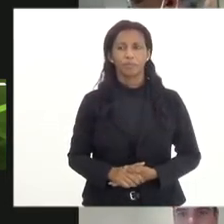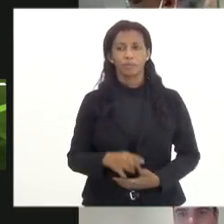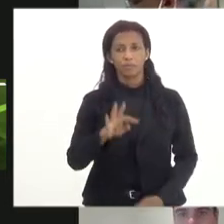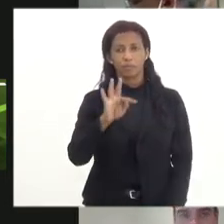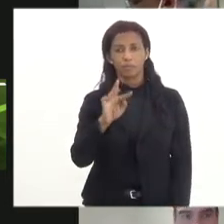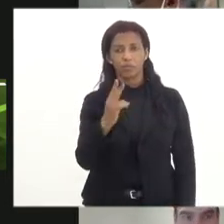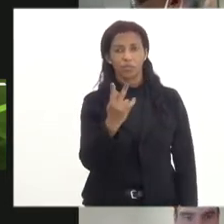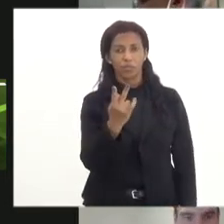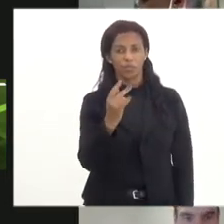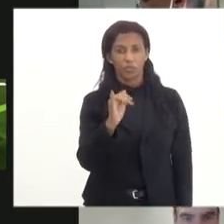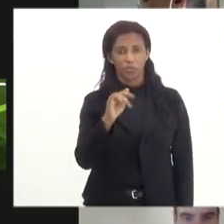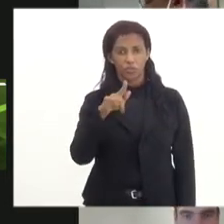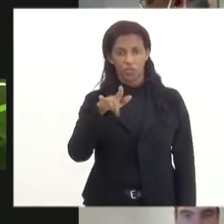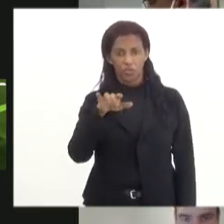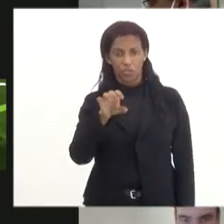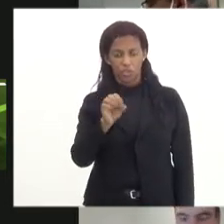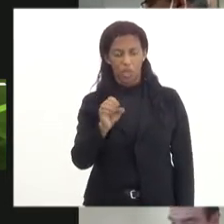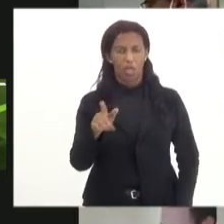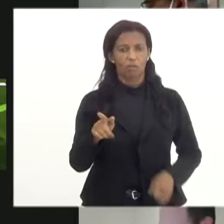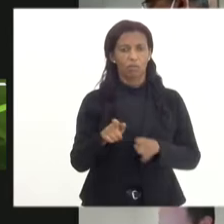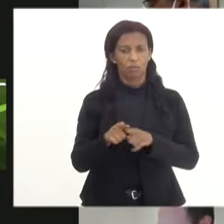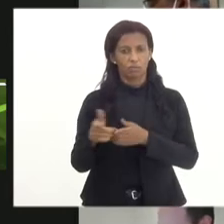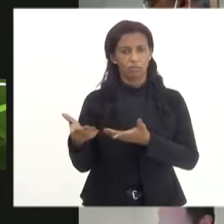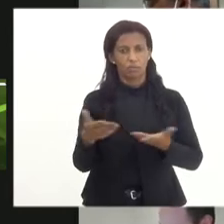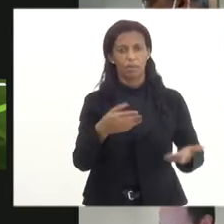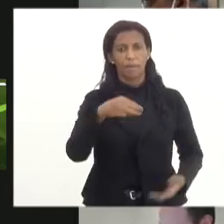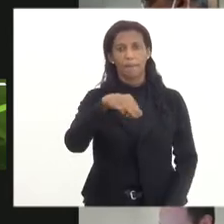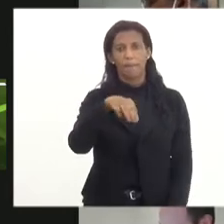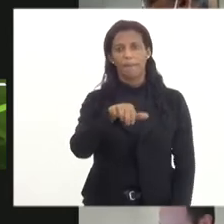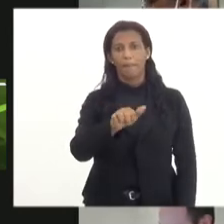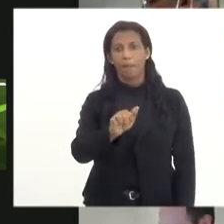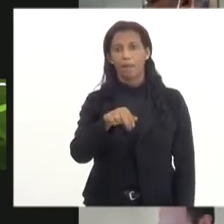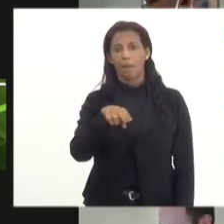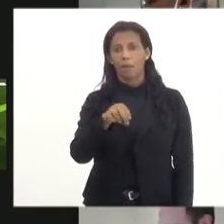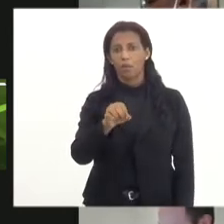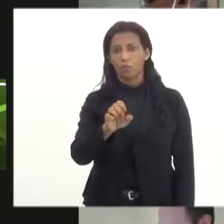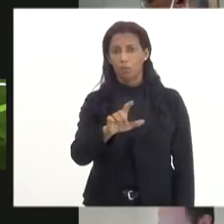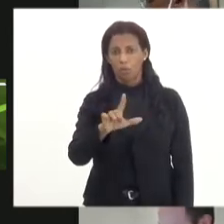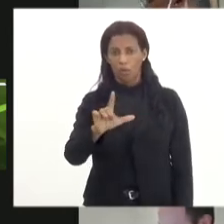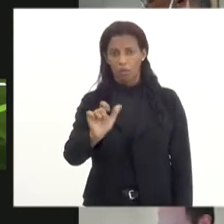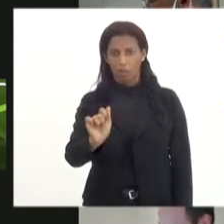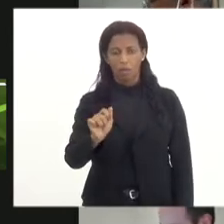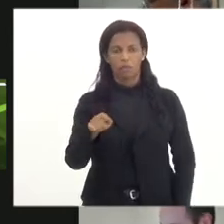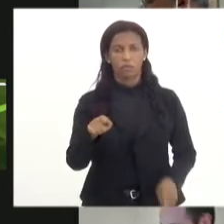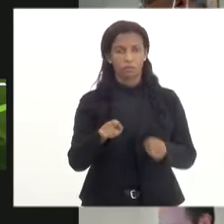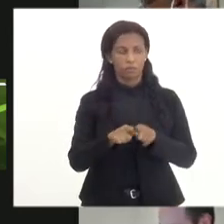Tiago Martins, também da Equinor. A Manuela Chaves.